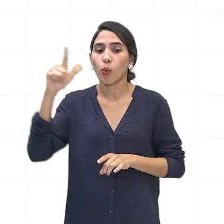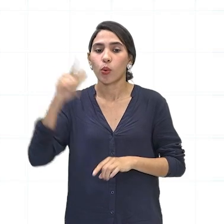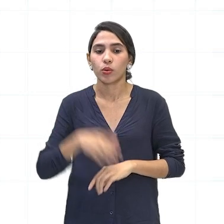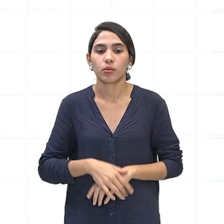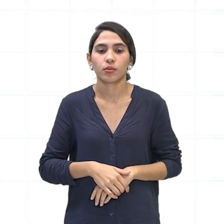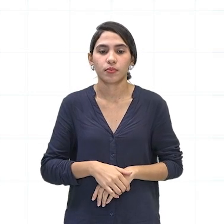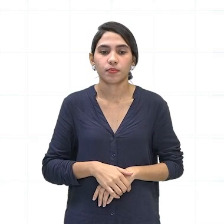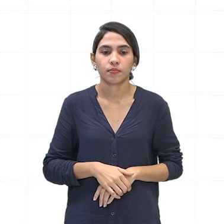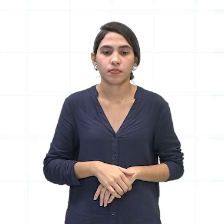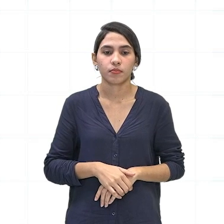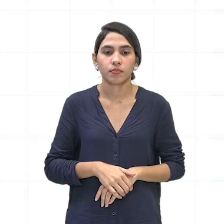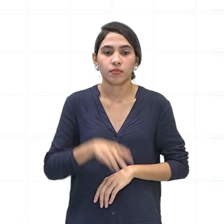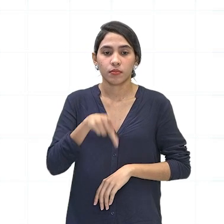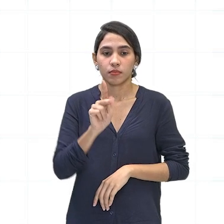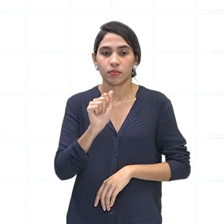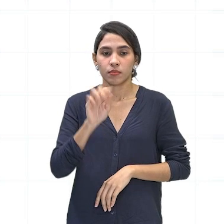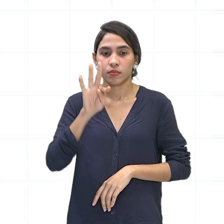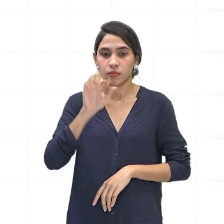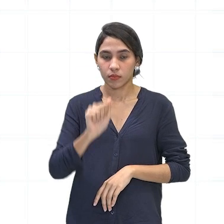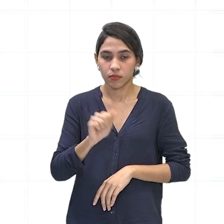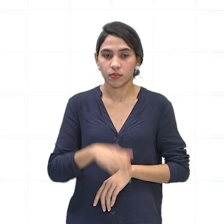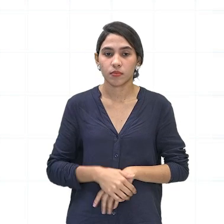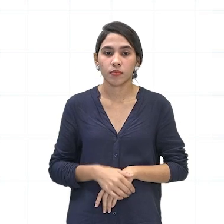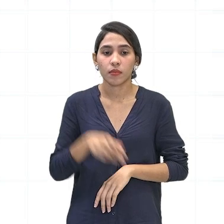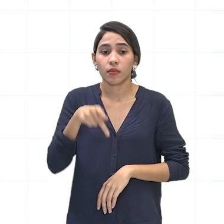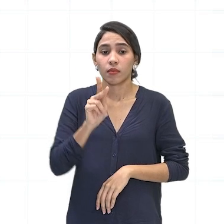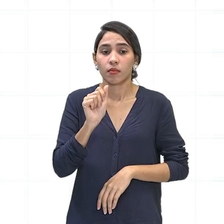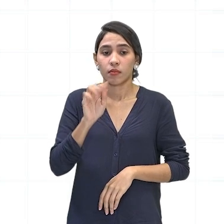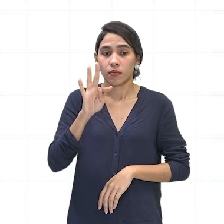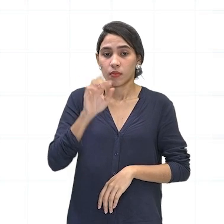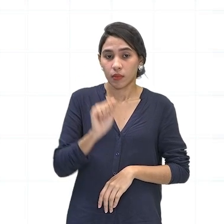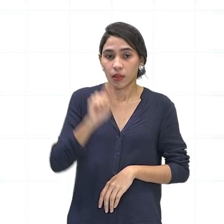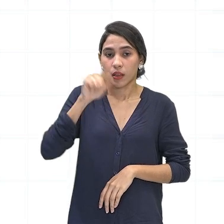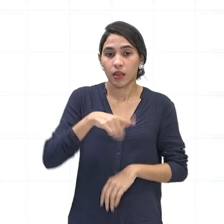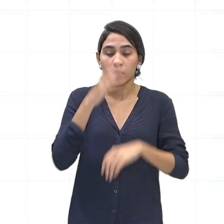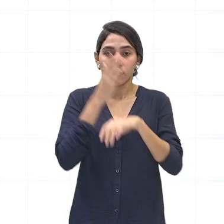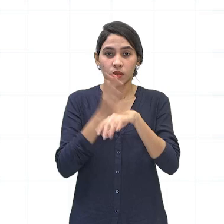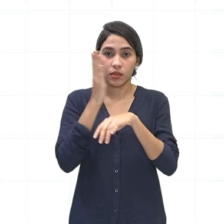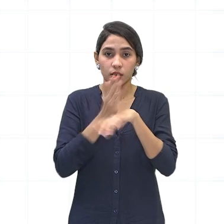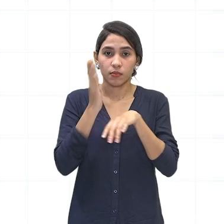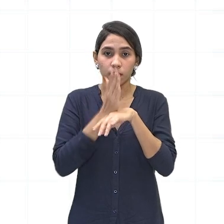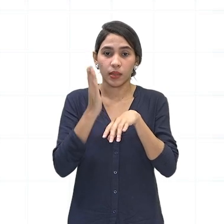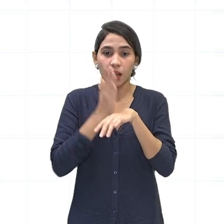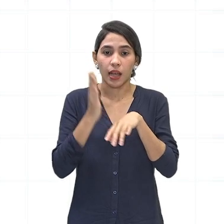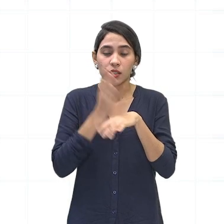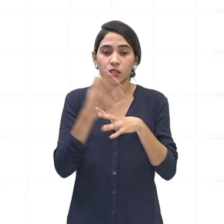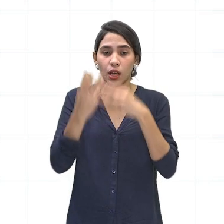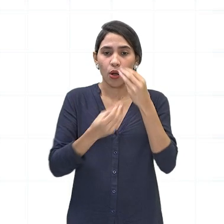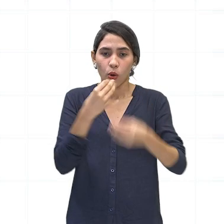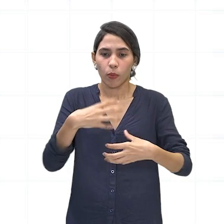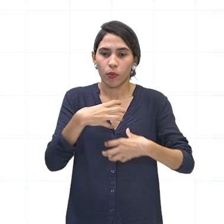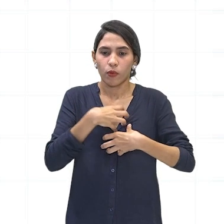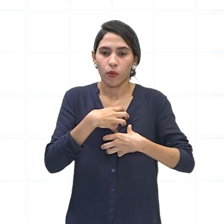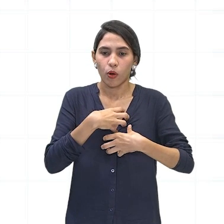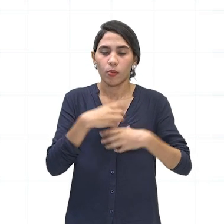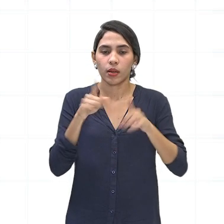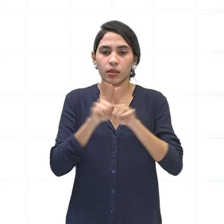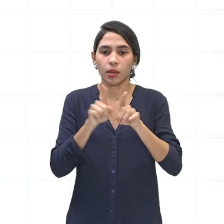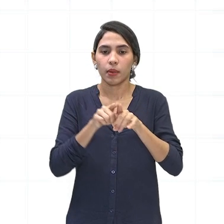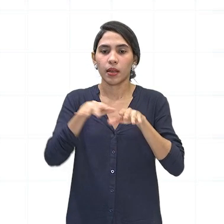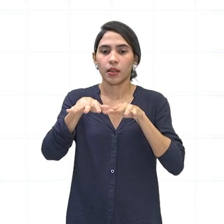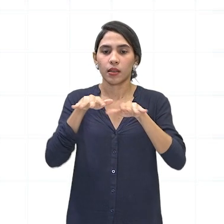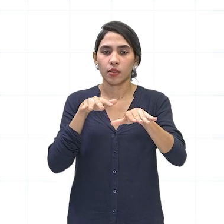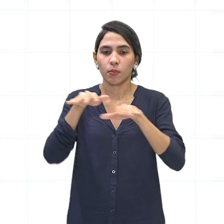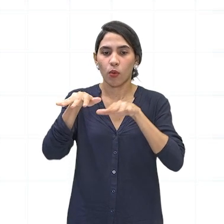é chamado de kata, tá? O kata é o treino da forma e da essência dos movimentos